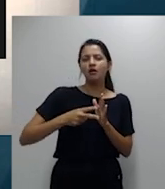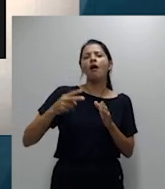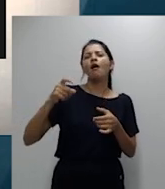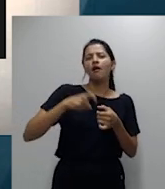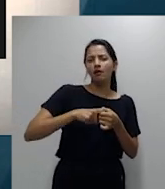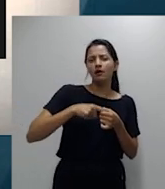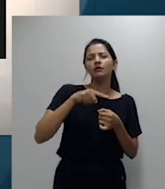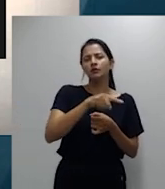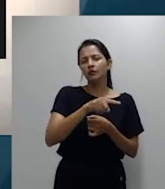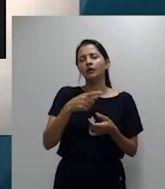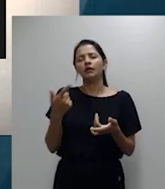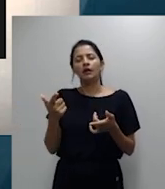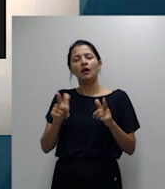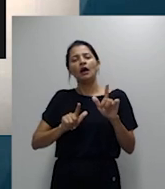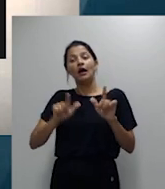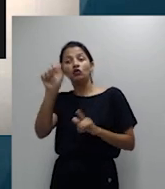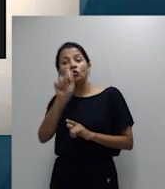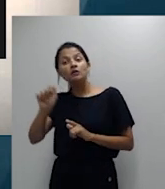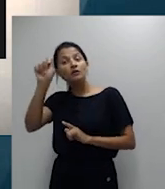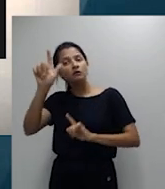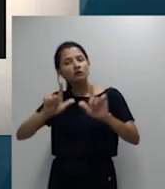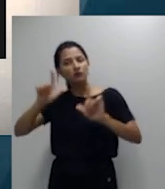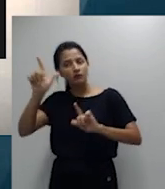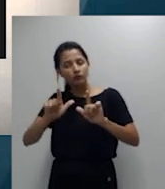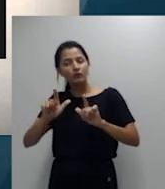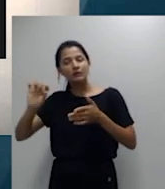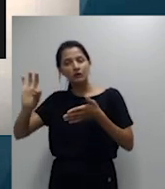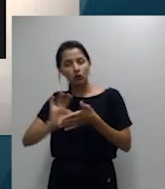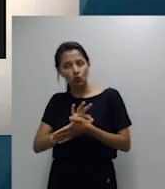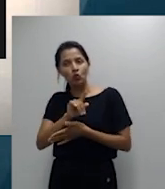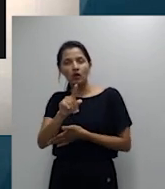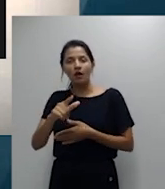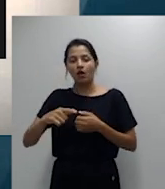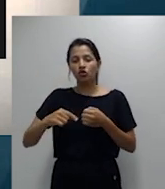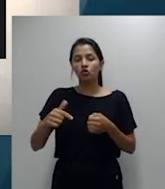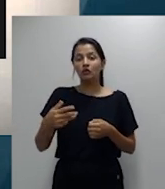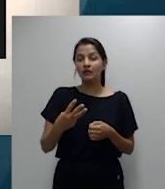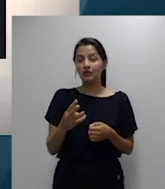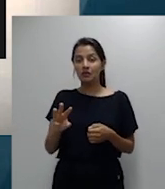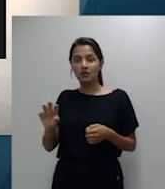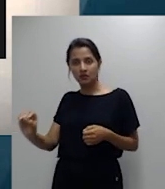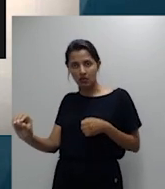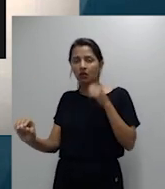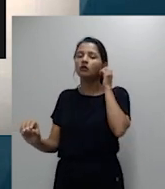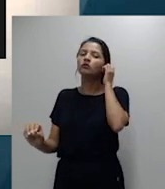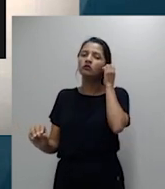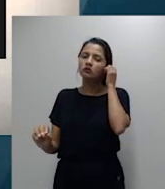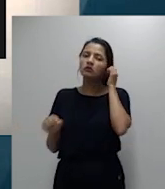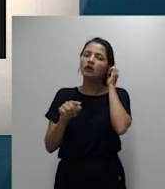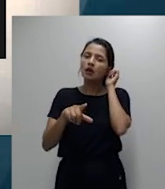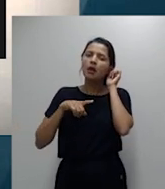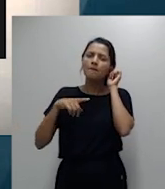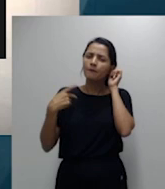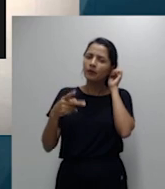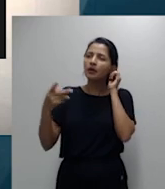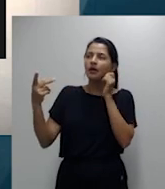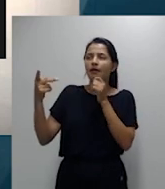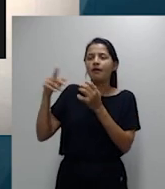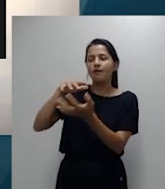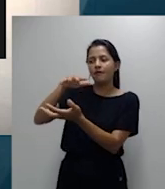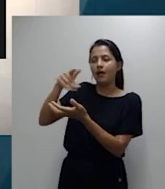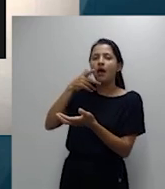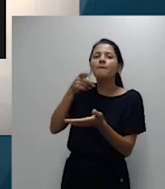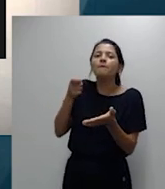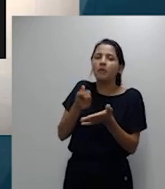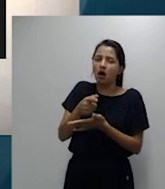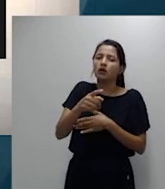Brasileira de TV por assinatura que eu aqui por exemplo e como prestadoras dos serviços de telecomunicação via satélite pagam e